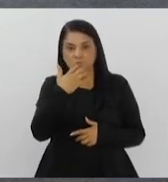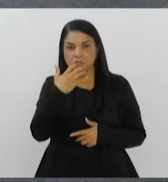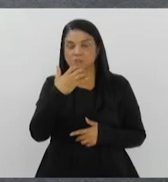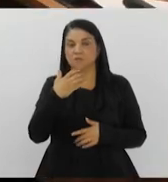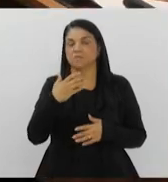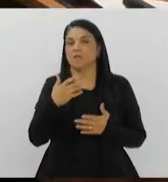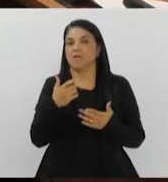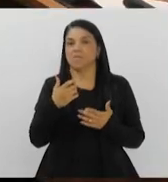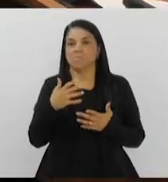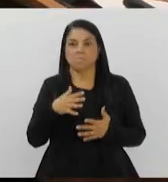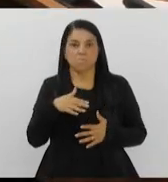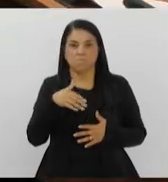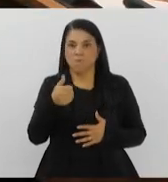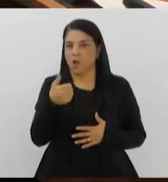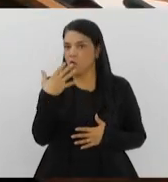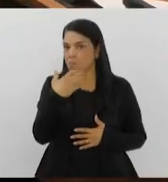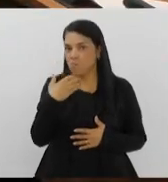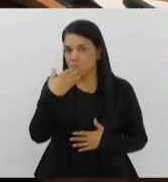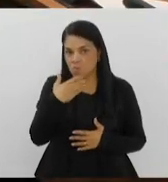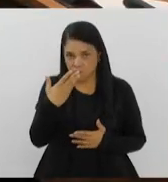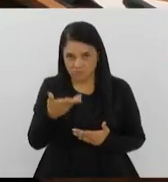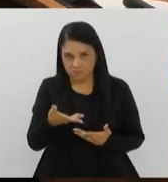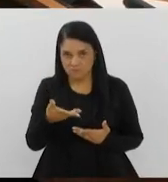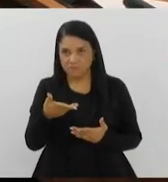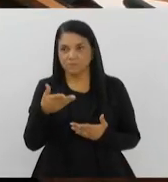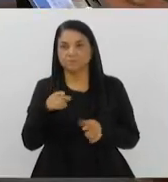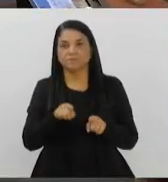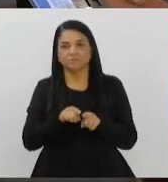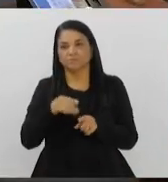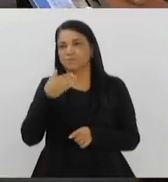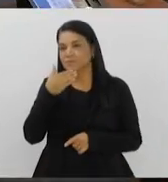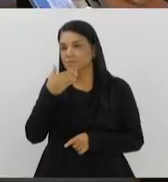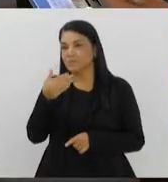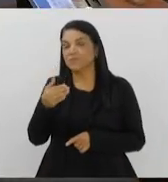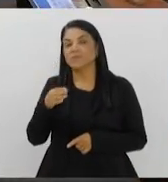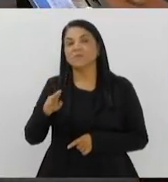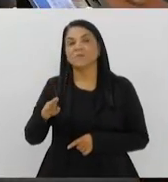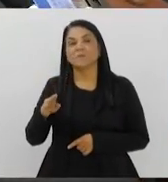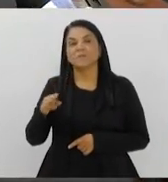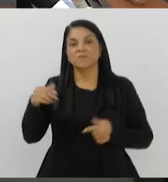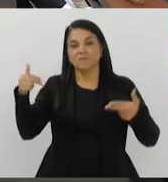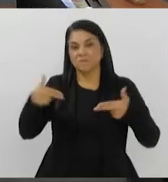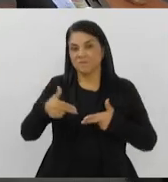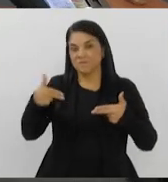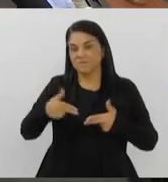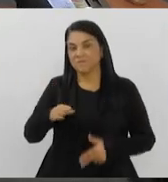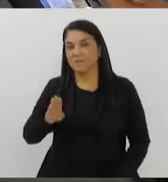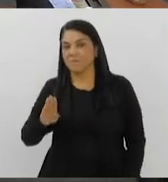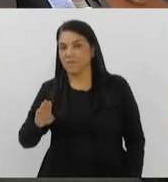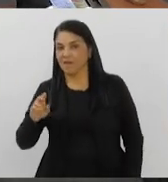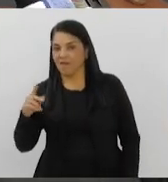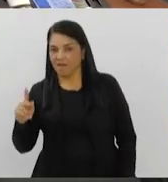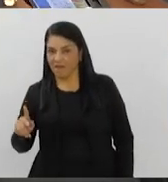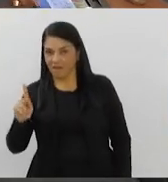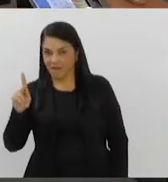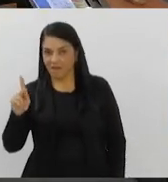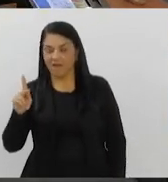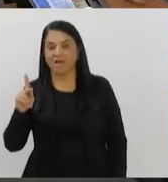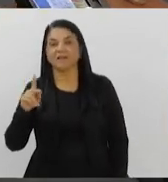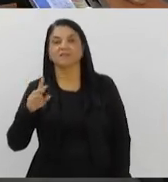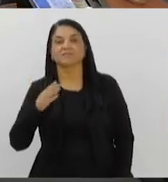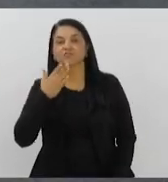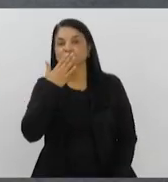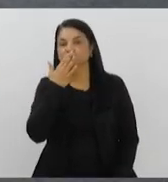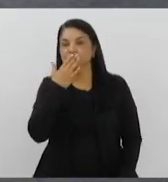atenção aqui da deputada Marta Rocha. Além de tudo, o nosso rapper BK é vascaíno. Tocou uma vez em prol